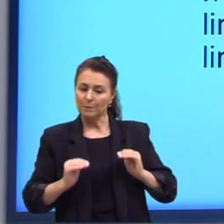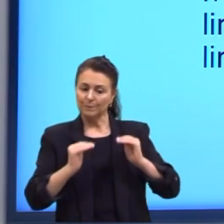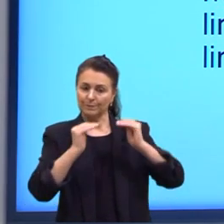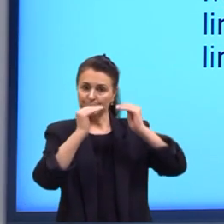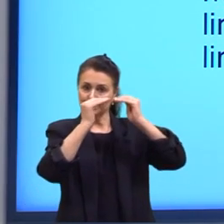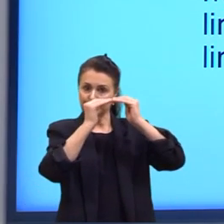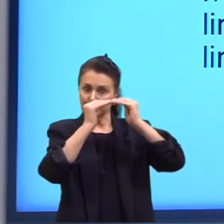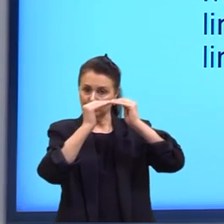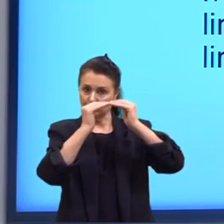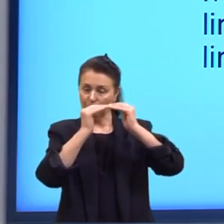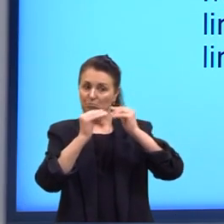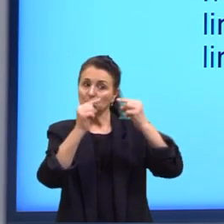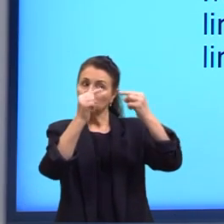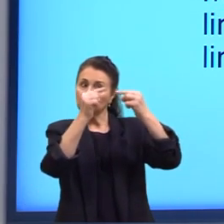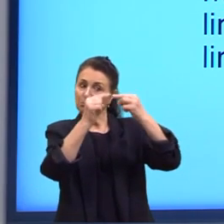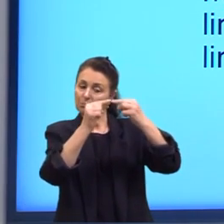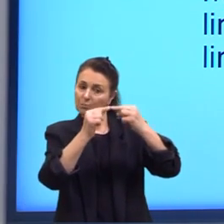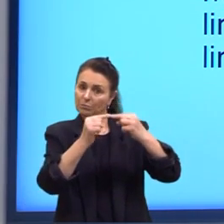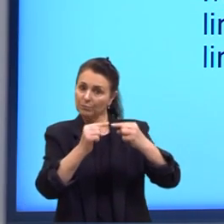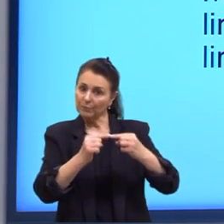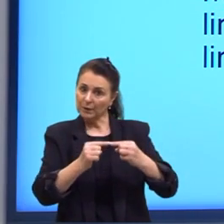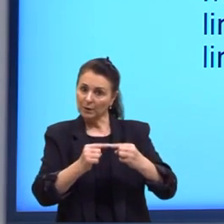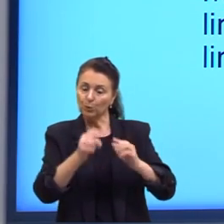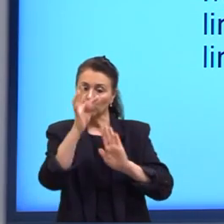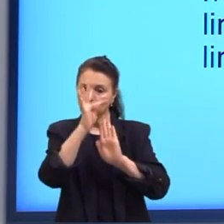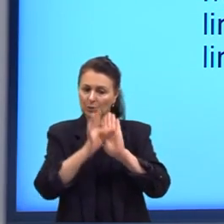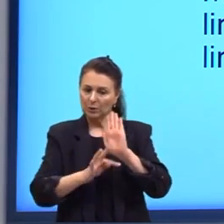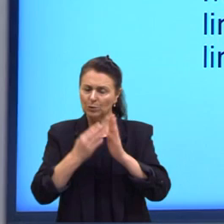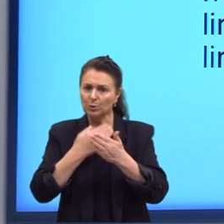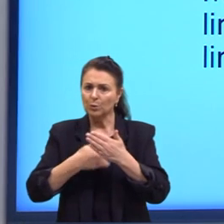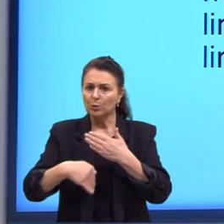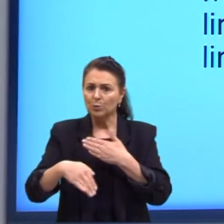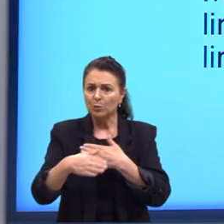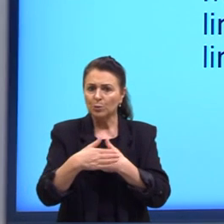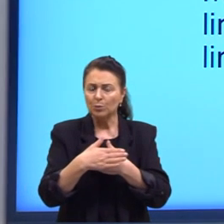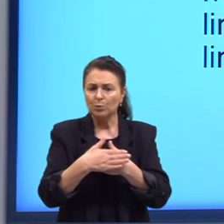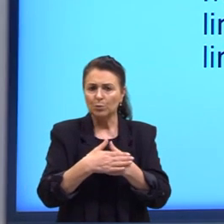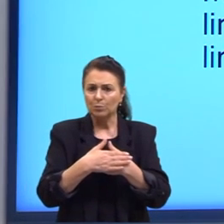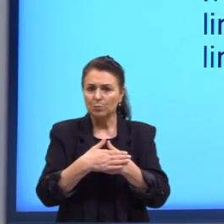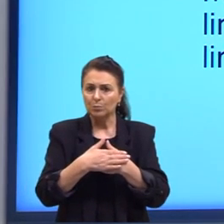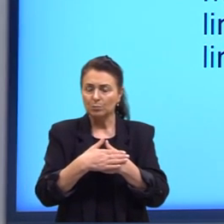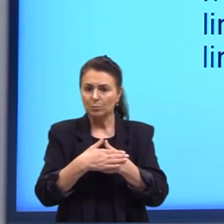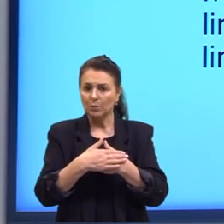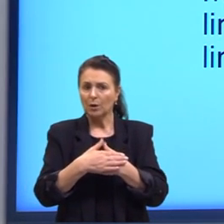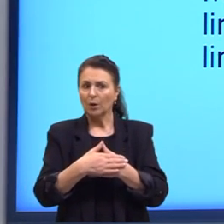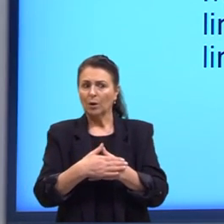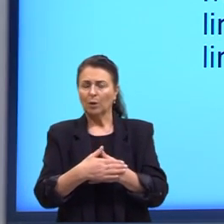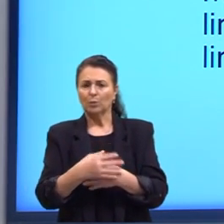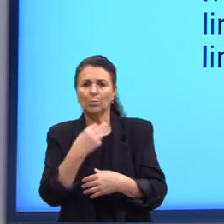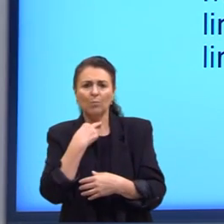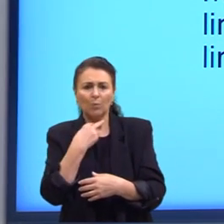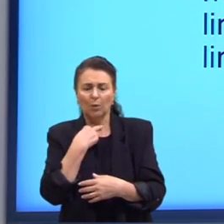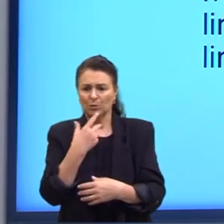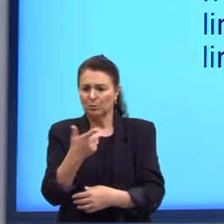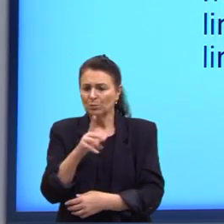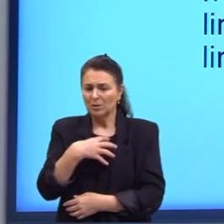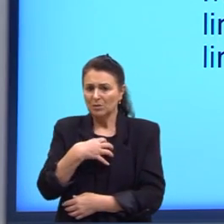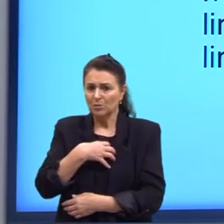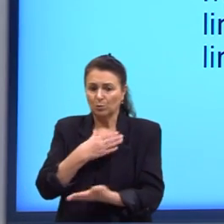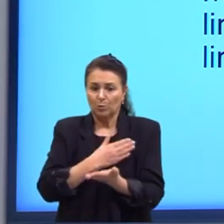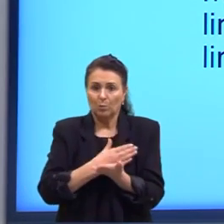coerente que você é Preserve em todo o texto não faz o menor sentido começar uma relação uma